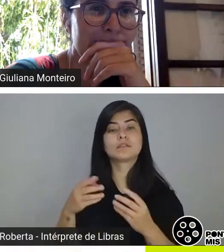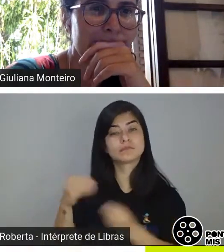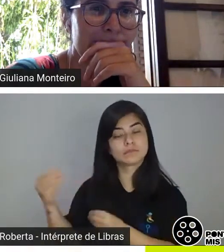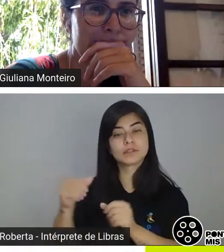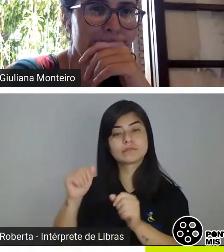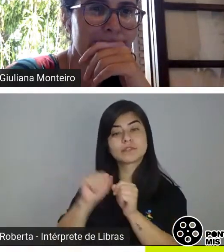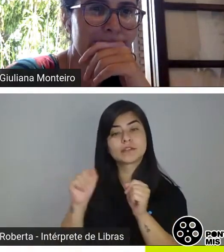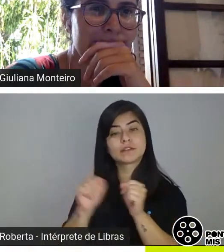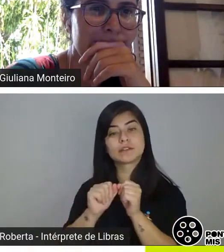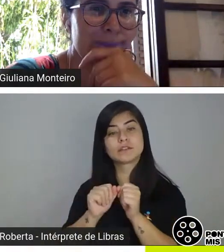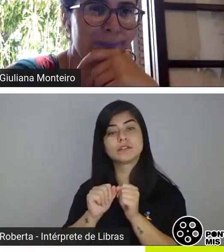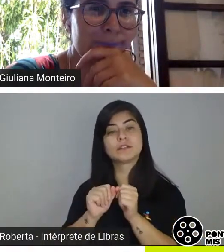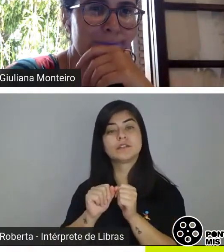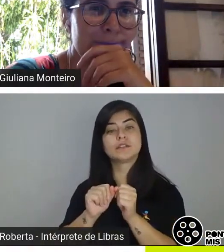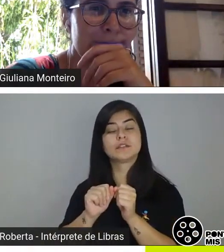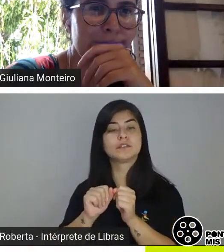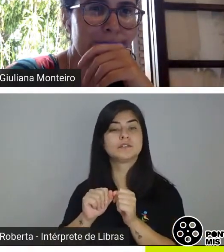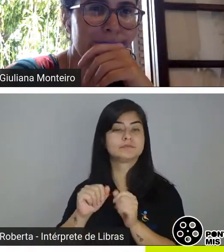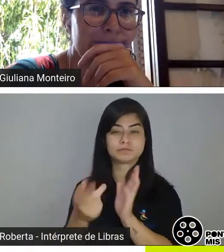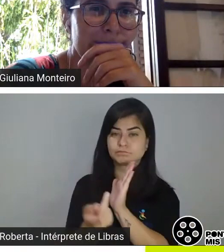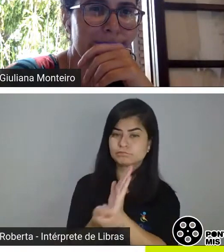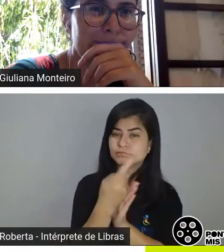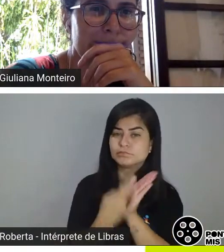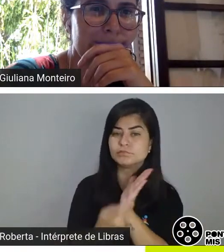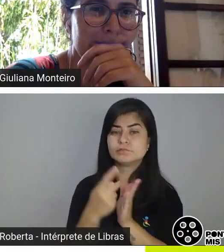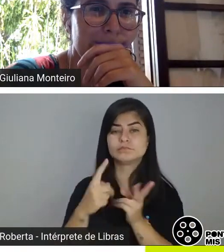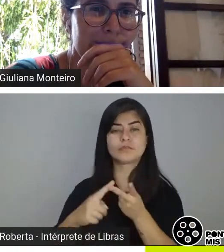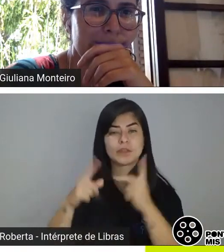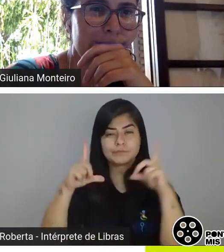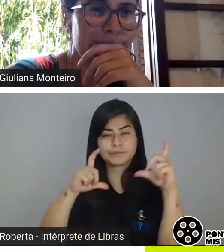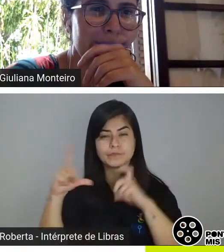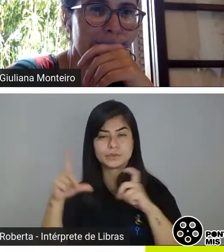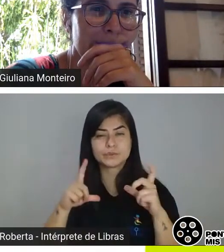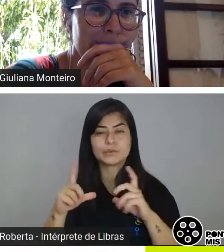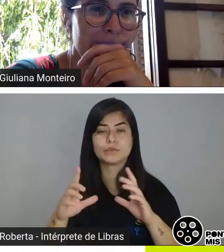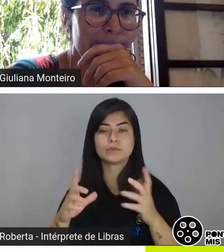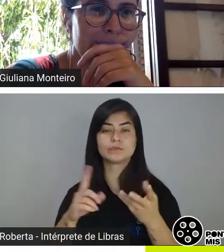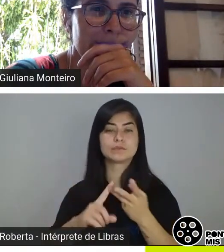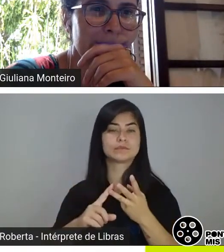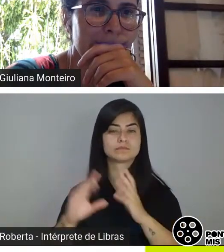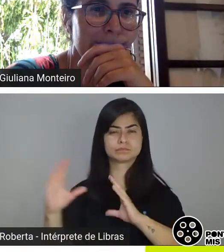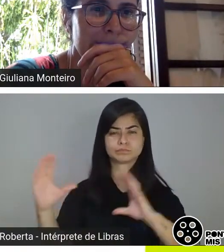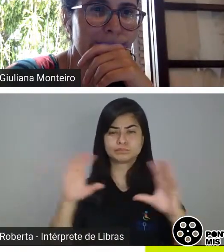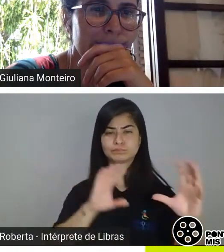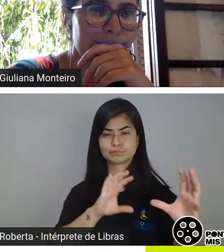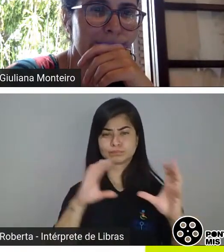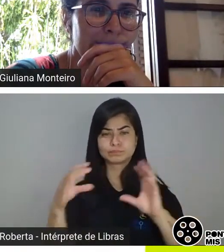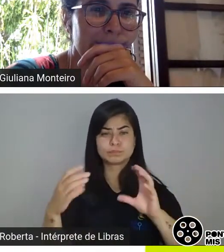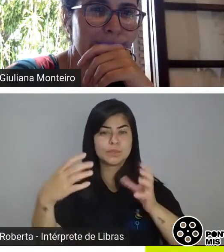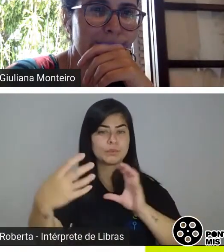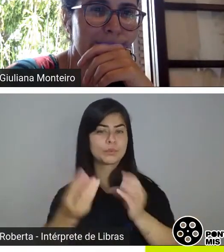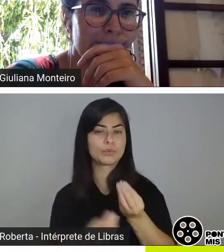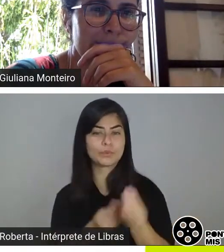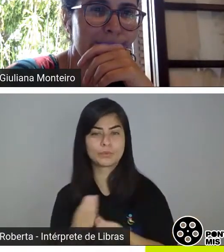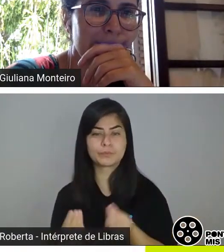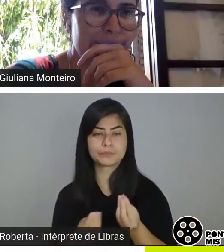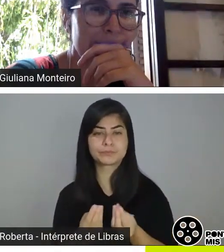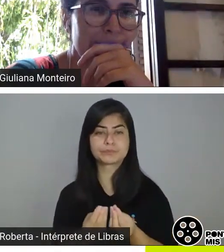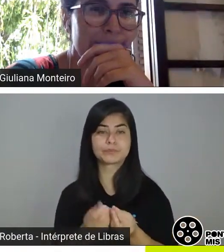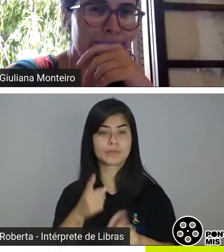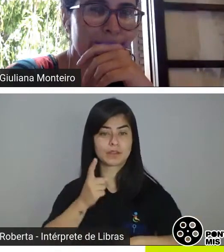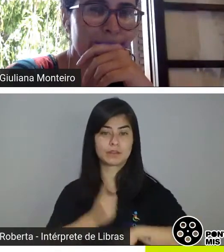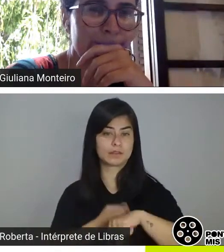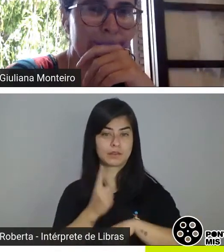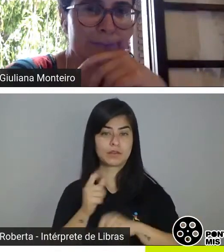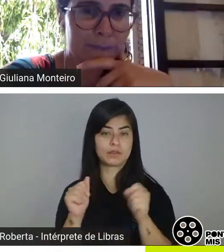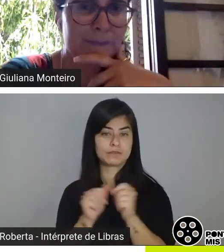decupar. E a gente decupa, eu, o fotógrafo, aqui, aquela cena daqui, essa aqui vem daqui, essa aqui vai dali, decupa na hora,